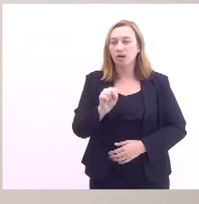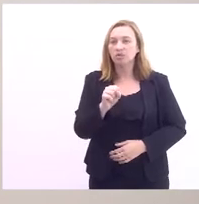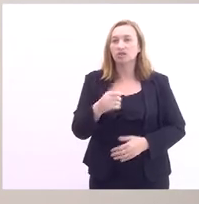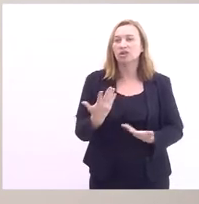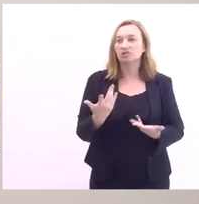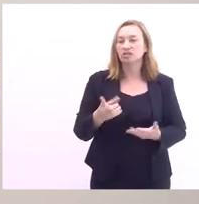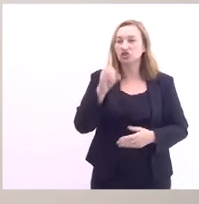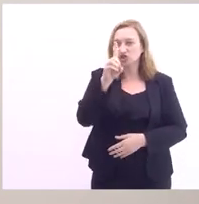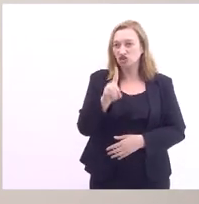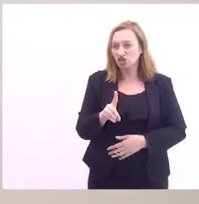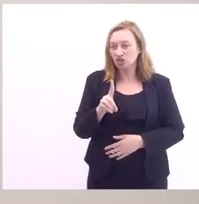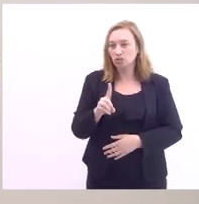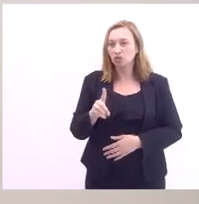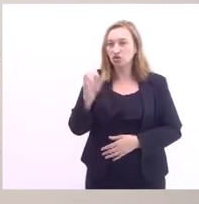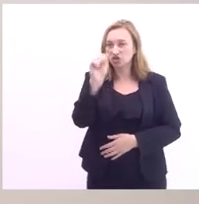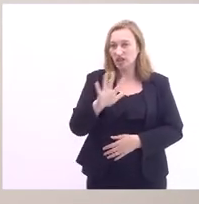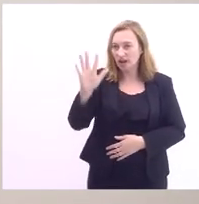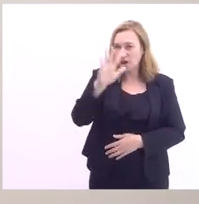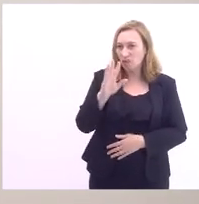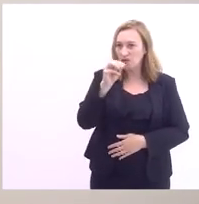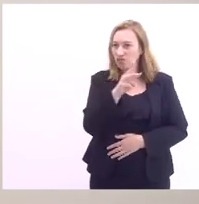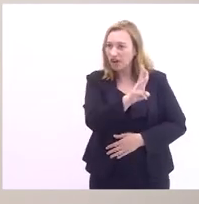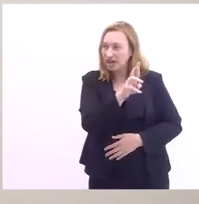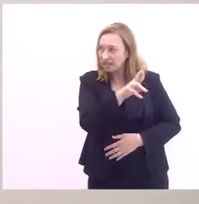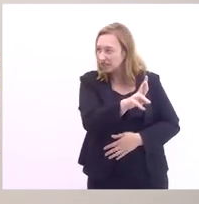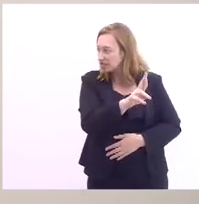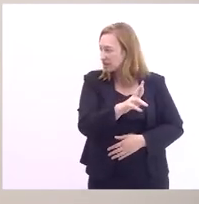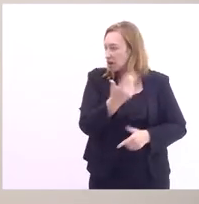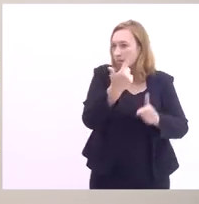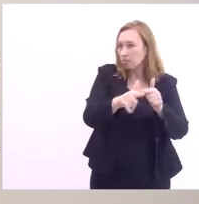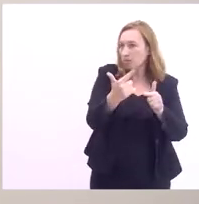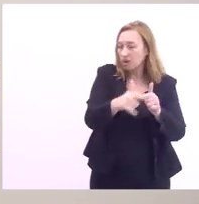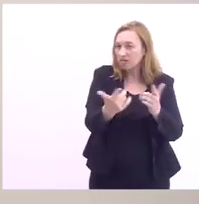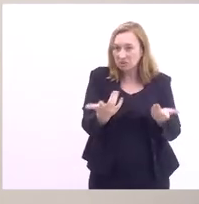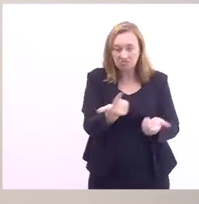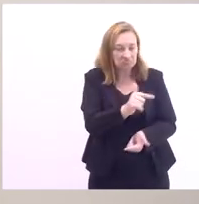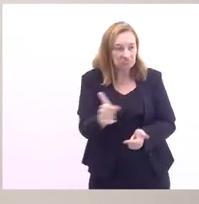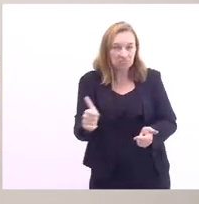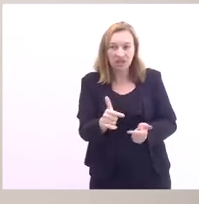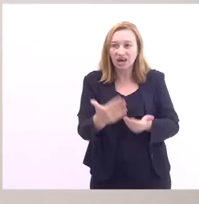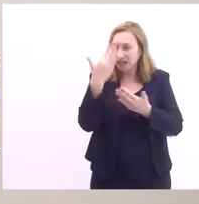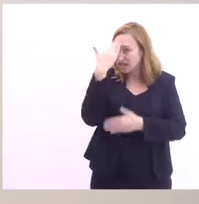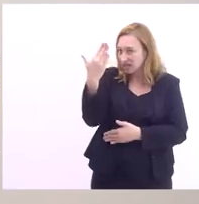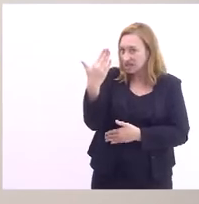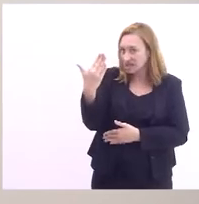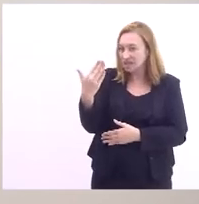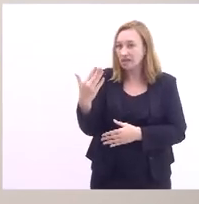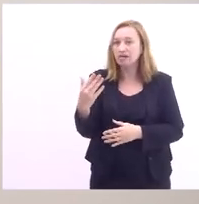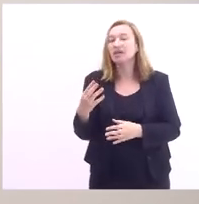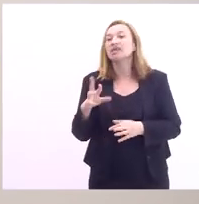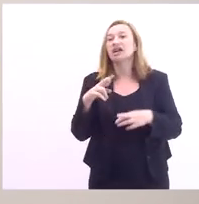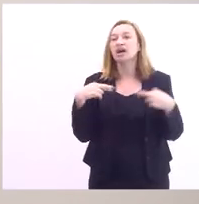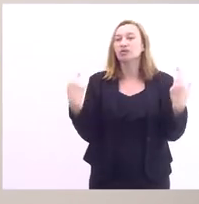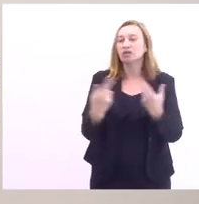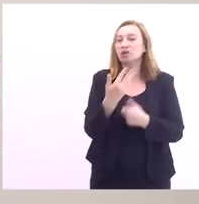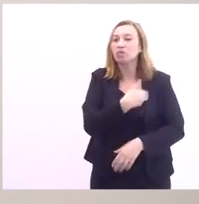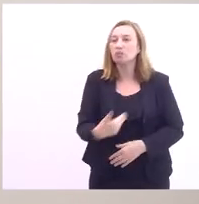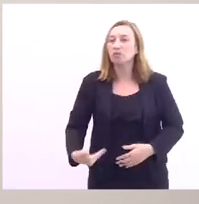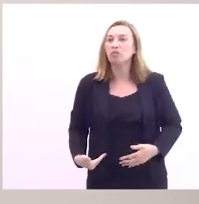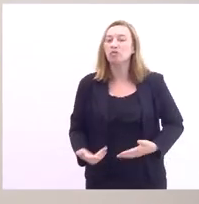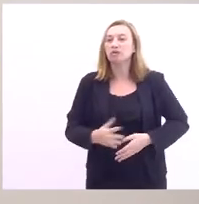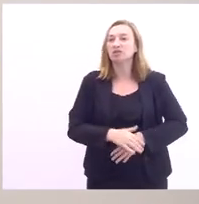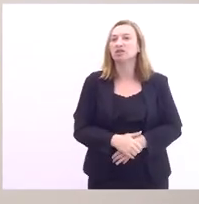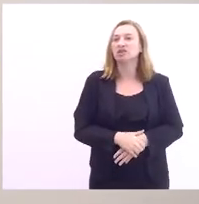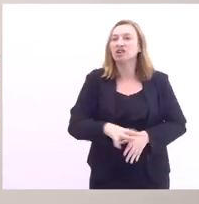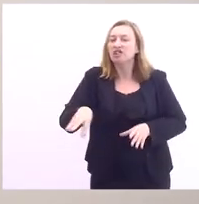Nosso diretor-geral, Wagner Victor, aqui. Agradecer aí pelo apoio, pela ajuda aí para a realização dessa audiência pública, que envolve